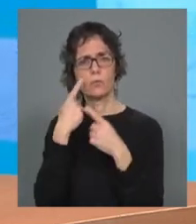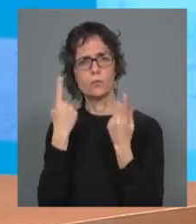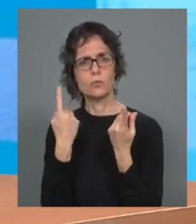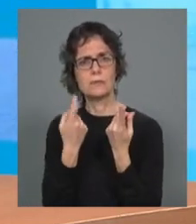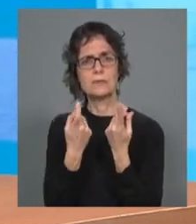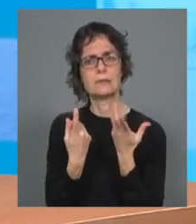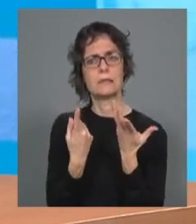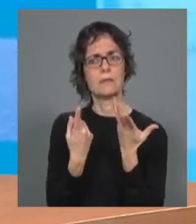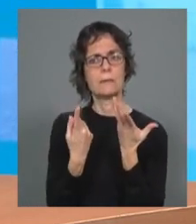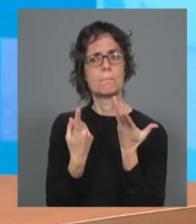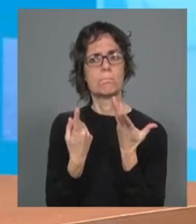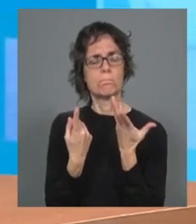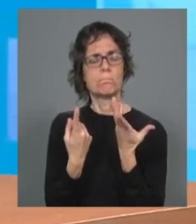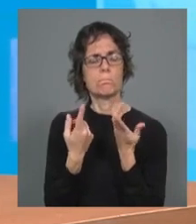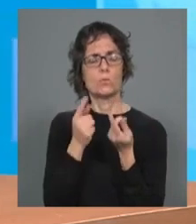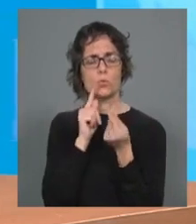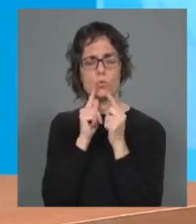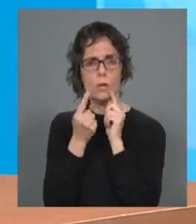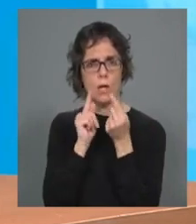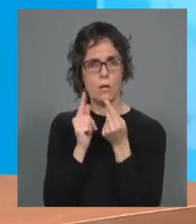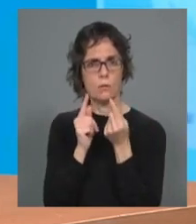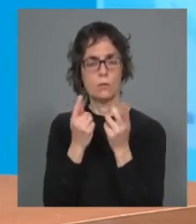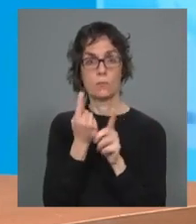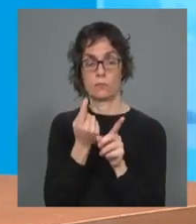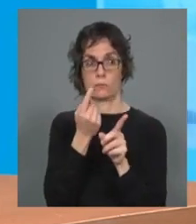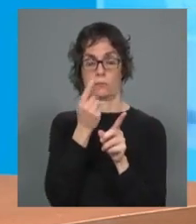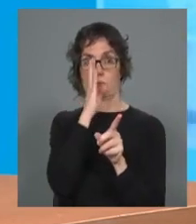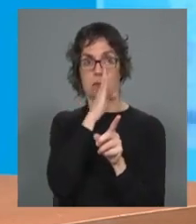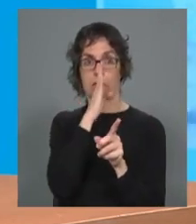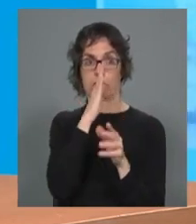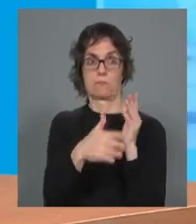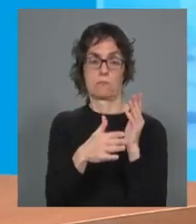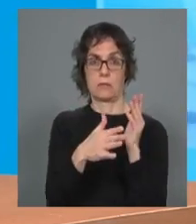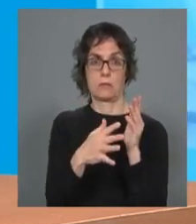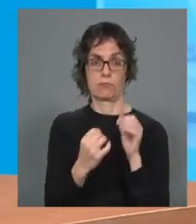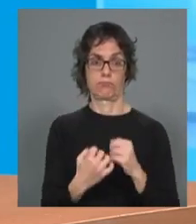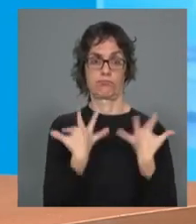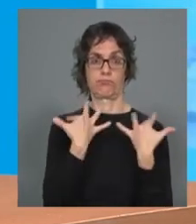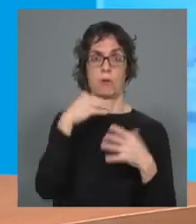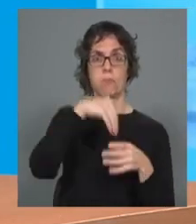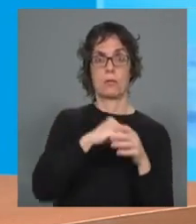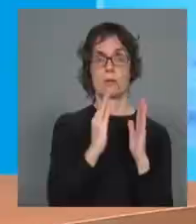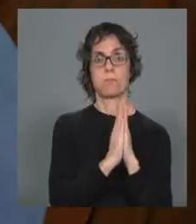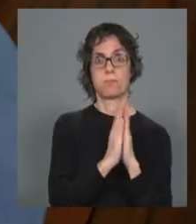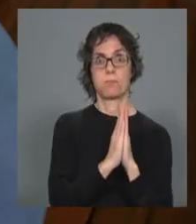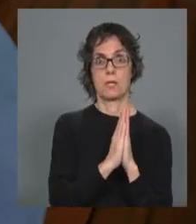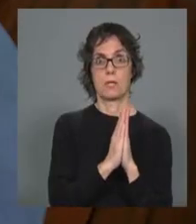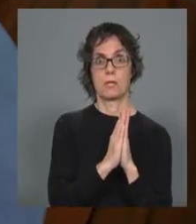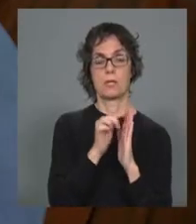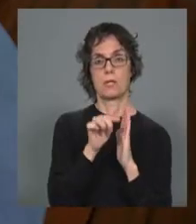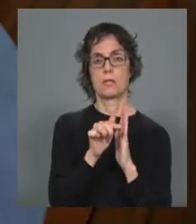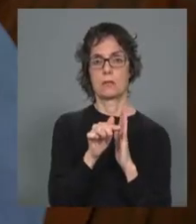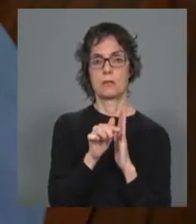precisava de haver aqui um diálogo, não fosse haver um surto dentro de uma igreja e de repente nós tínhamos, para além de uma pandemia, uma degradação